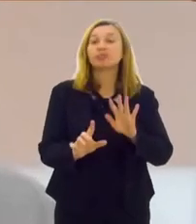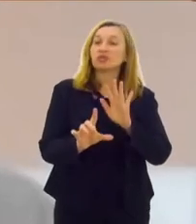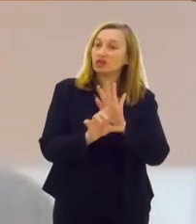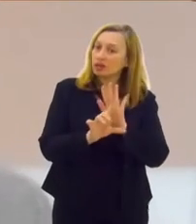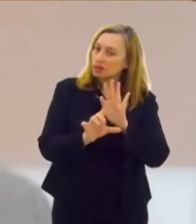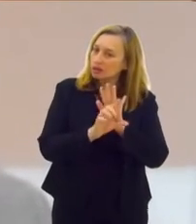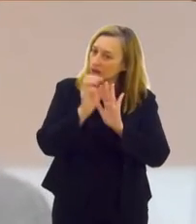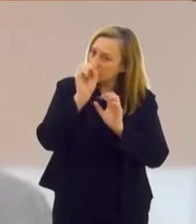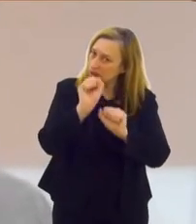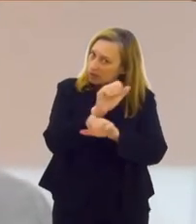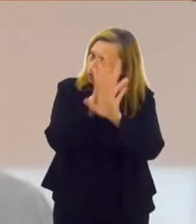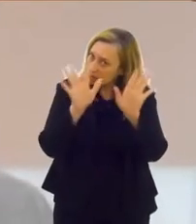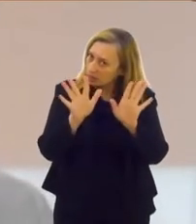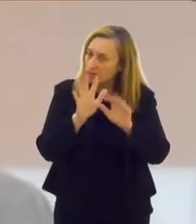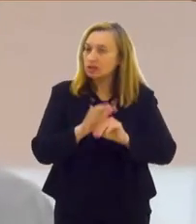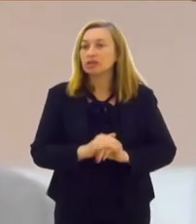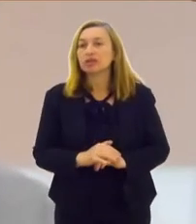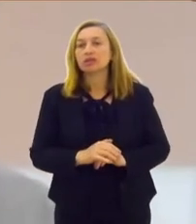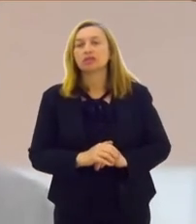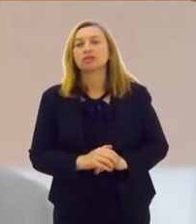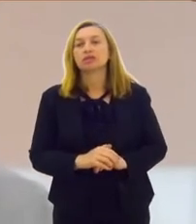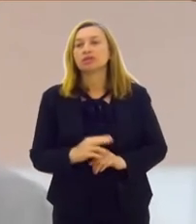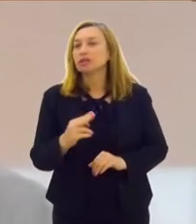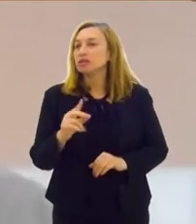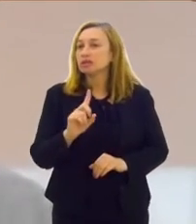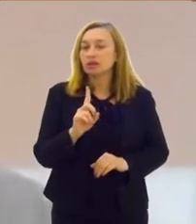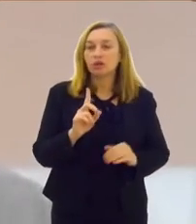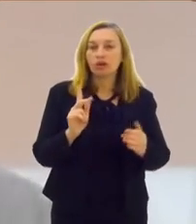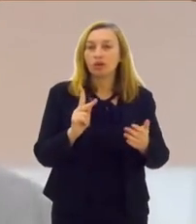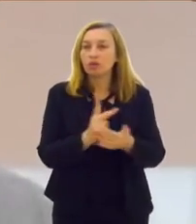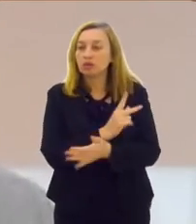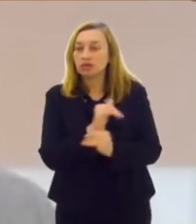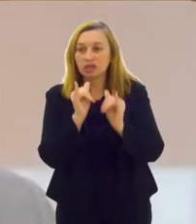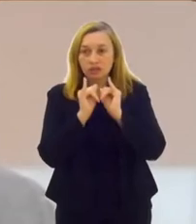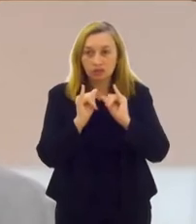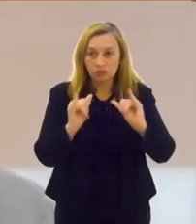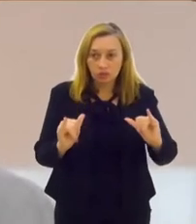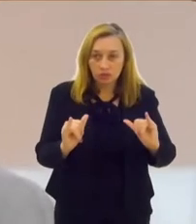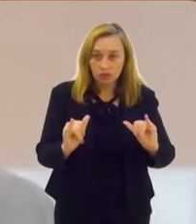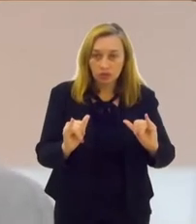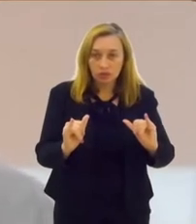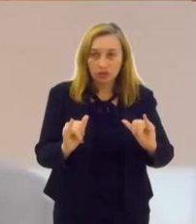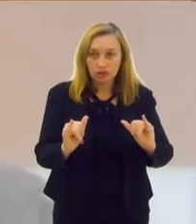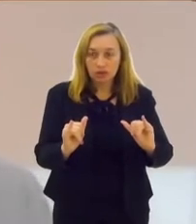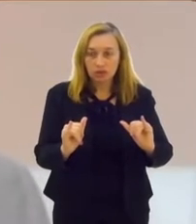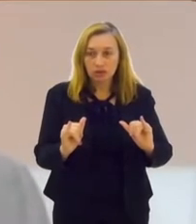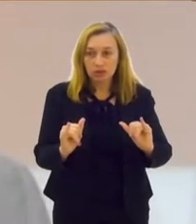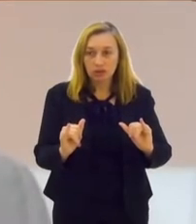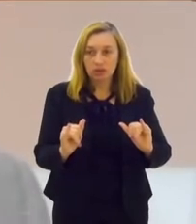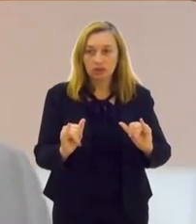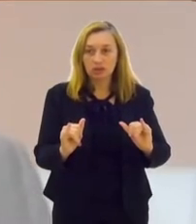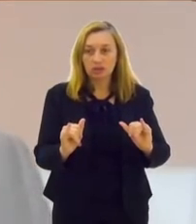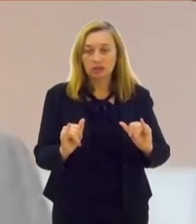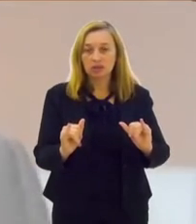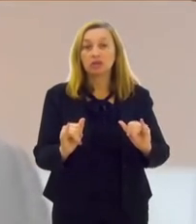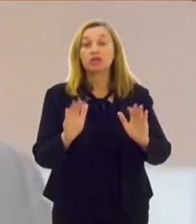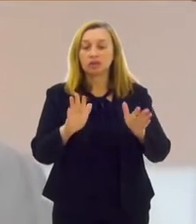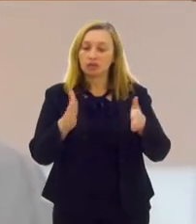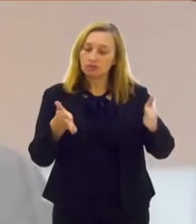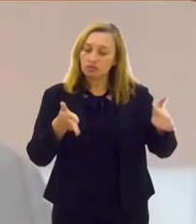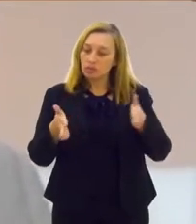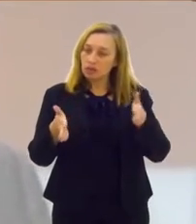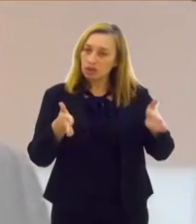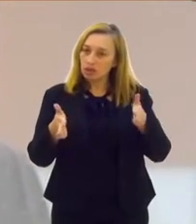nossa legislação deixa bastante claro, não ocorra publicação de um conteúdo novo. Então,